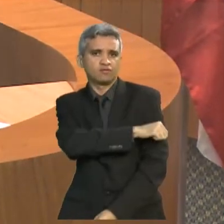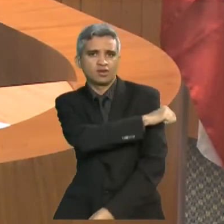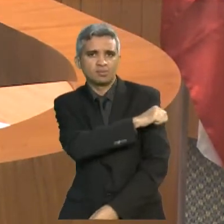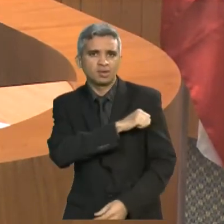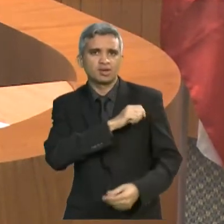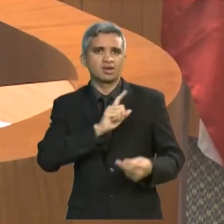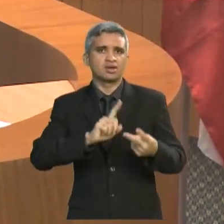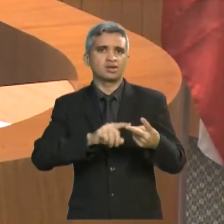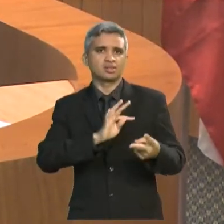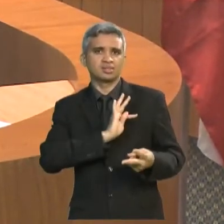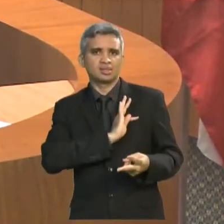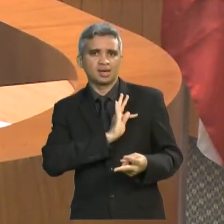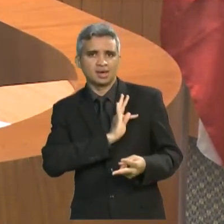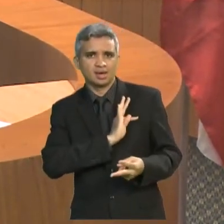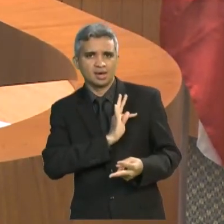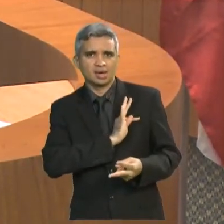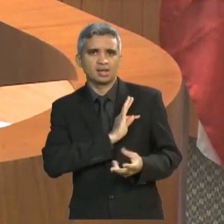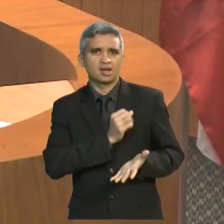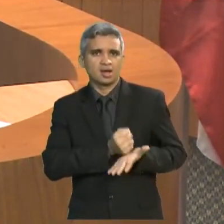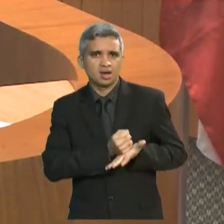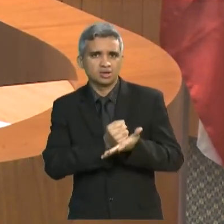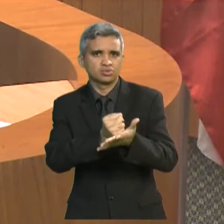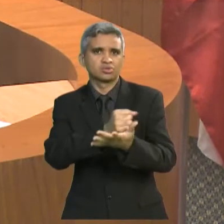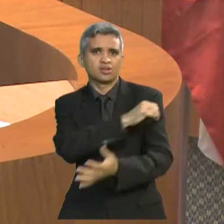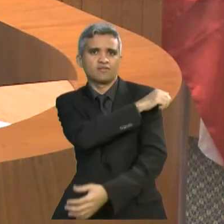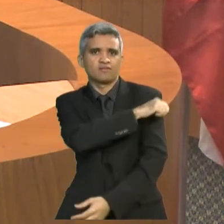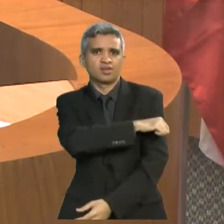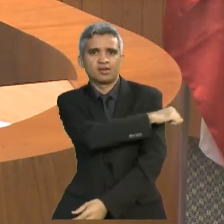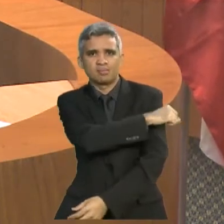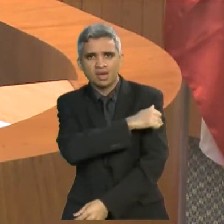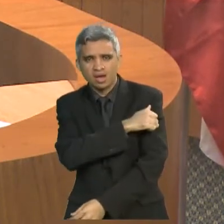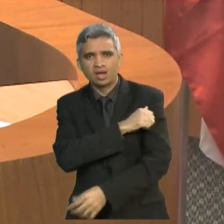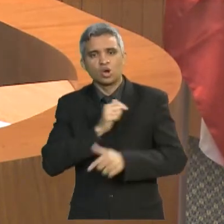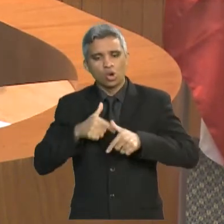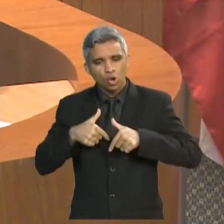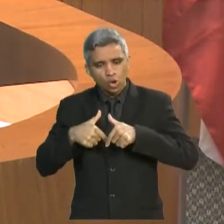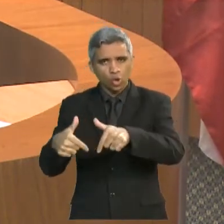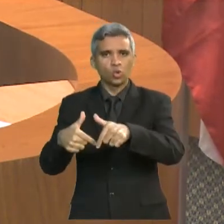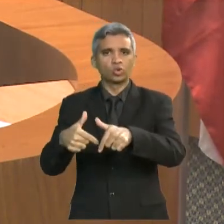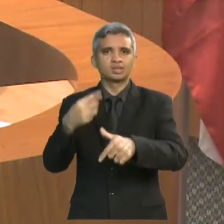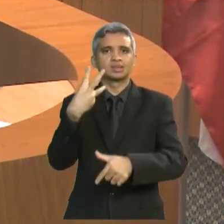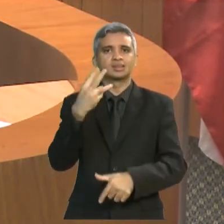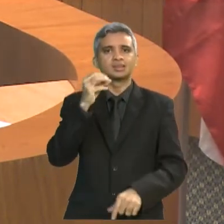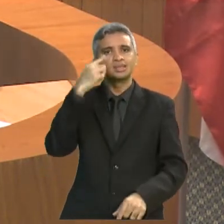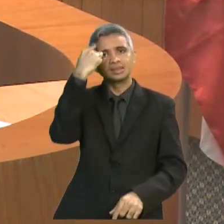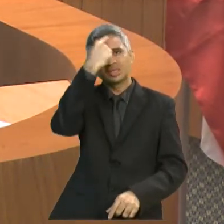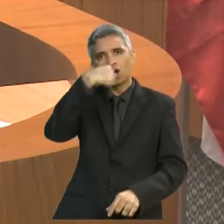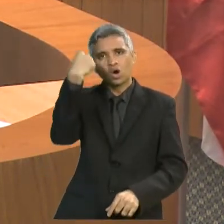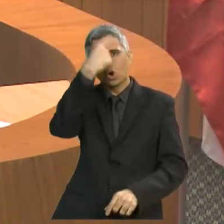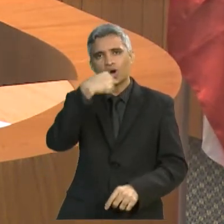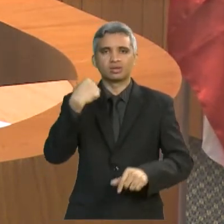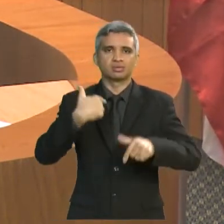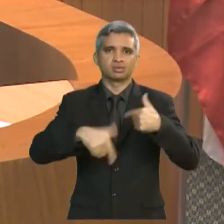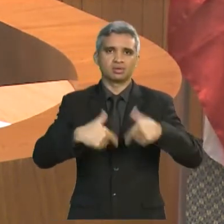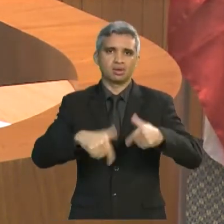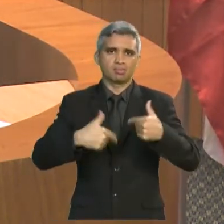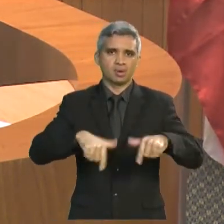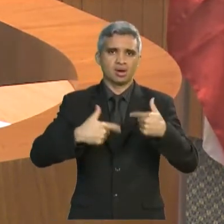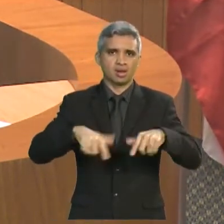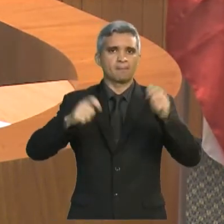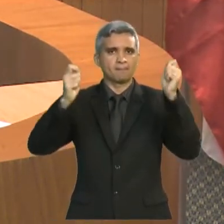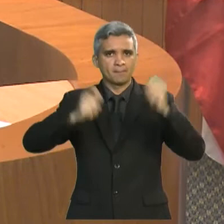de enfermagem a nossa luta em defesa de vocês pelas 30 horas e ter o piso salarial digo que seja aprovado no Brasil